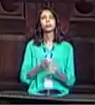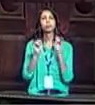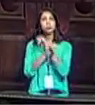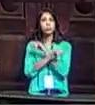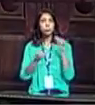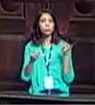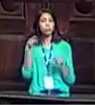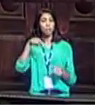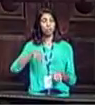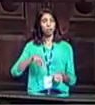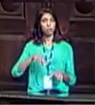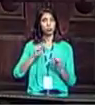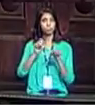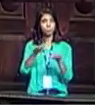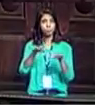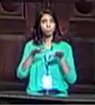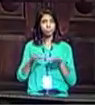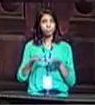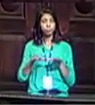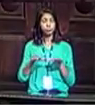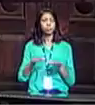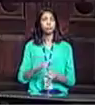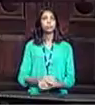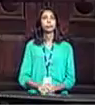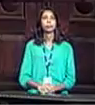anunciada aqui